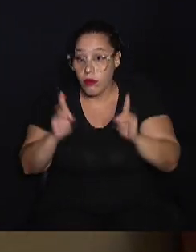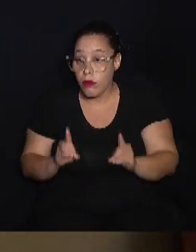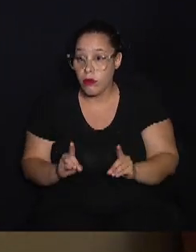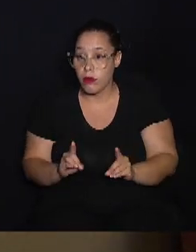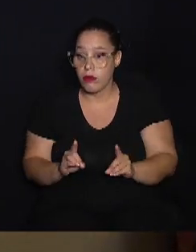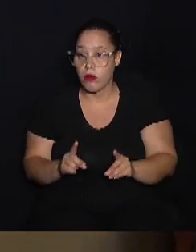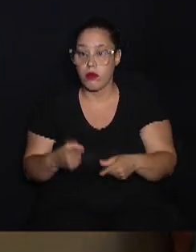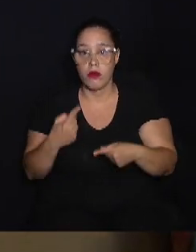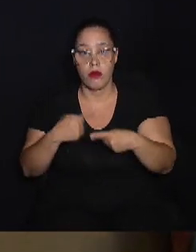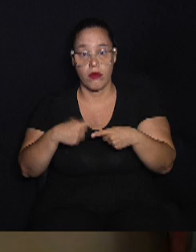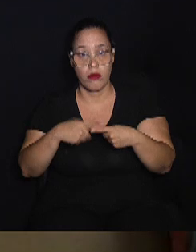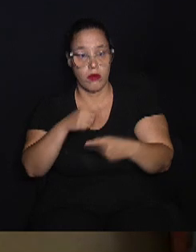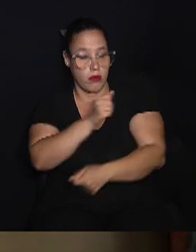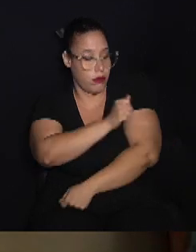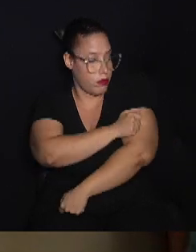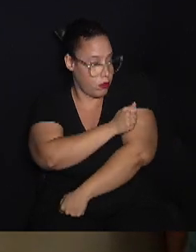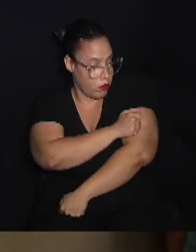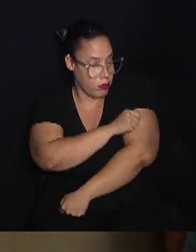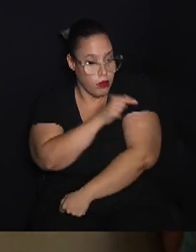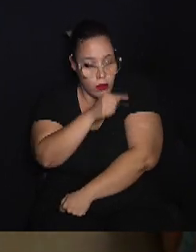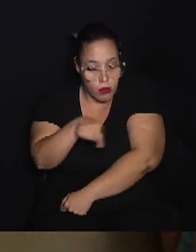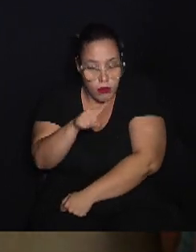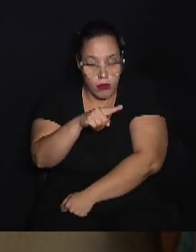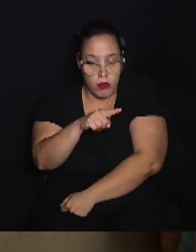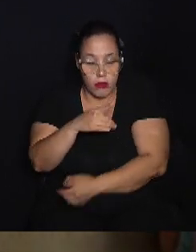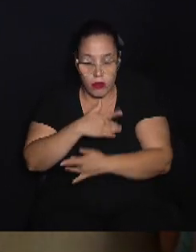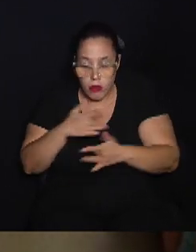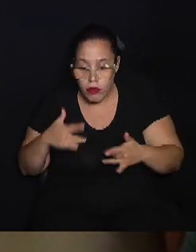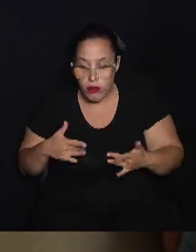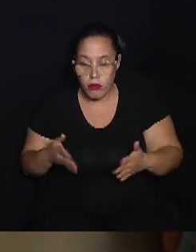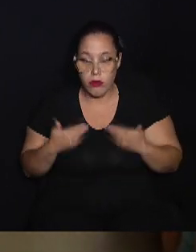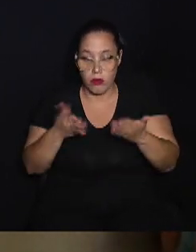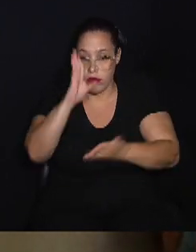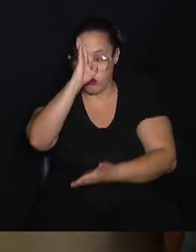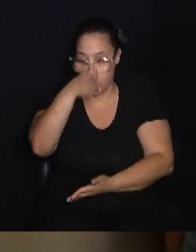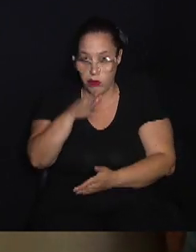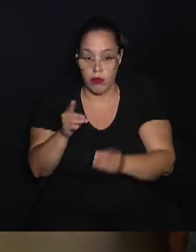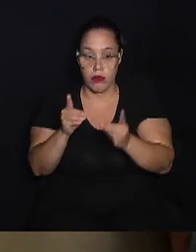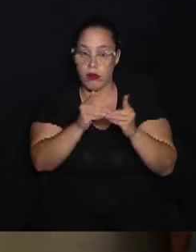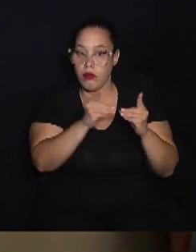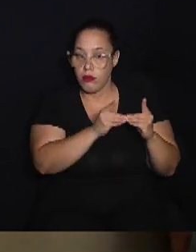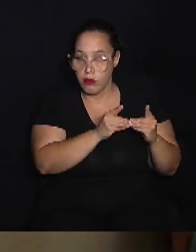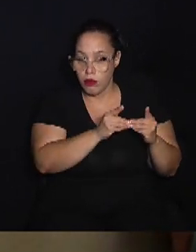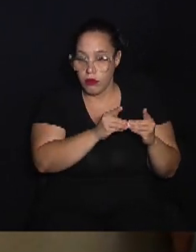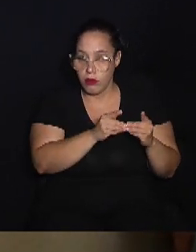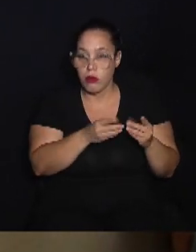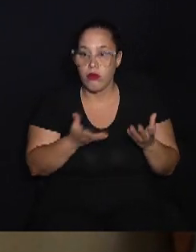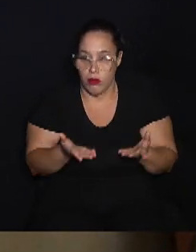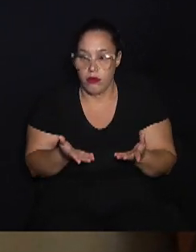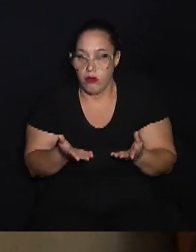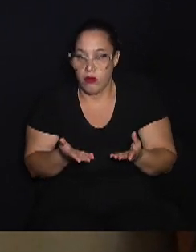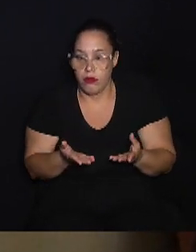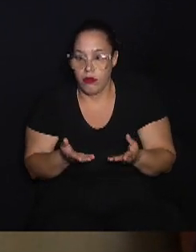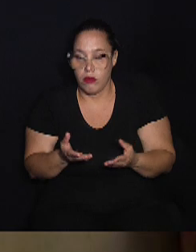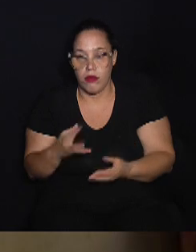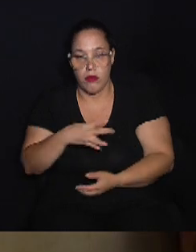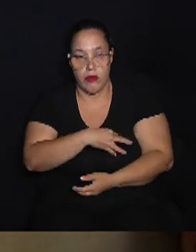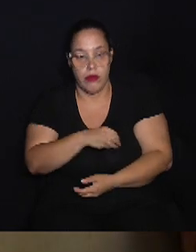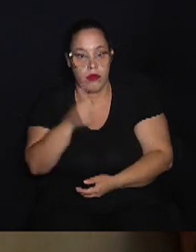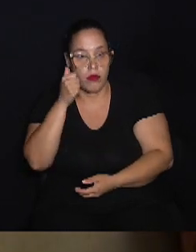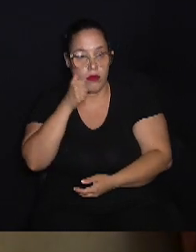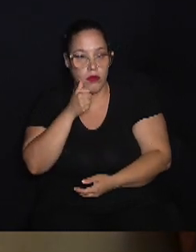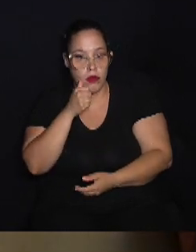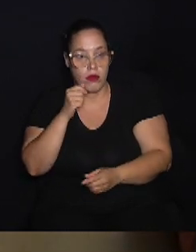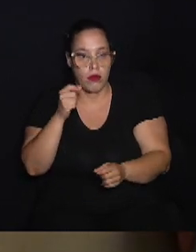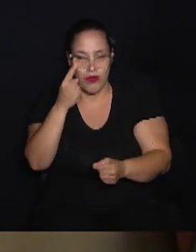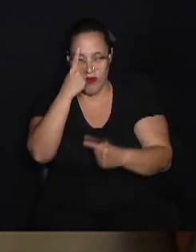porque esses alunos nesse quadro de de saúde tem prioridade no atendimento né filhos de mulheres que foram